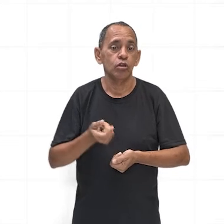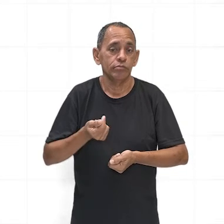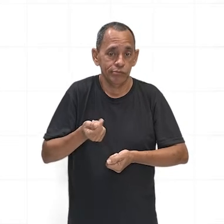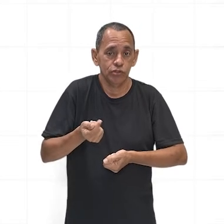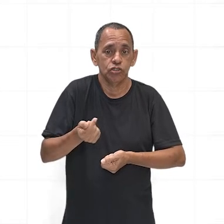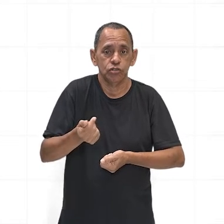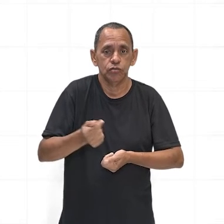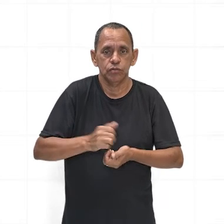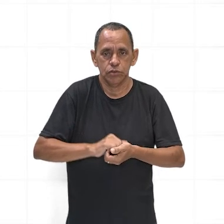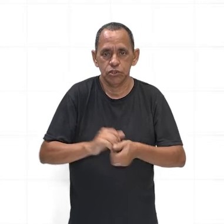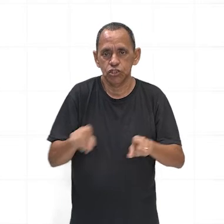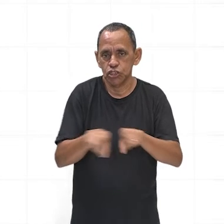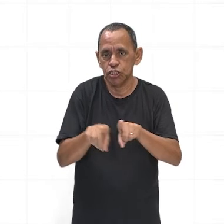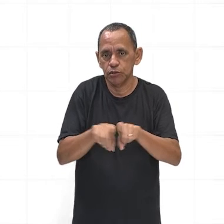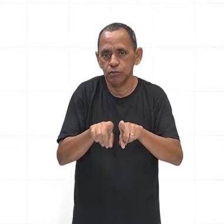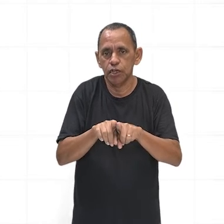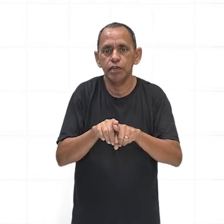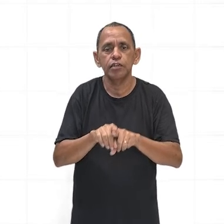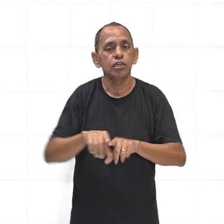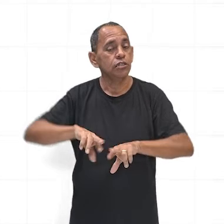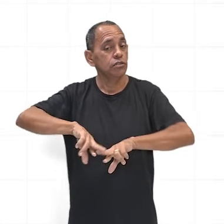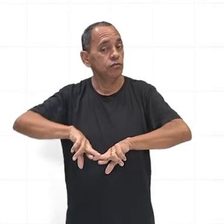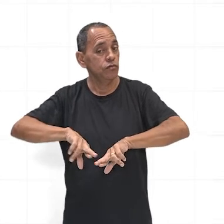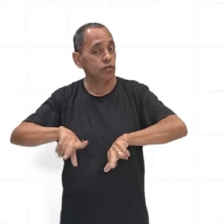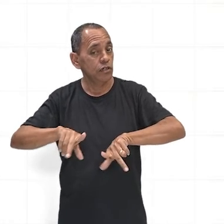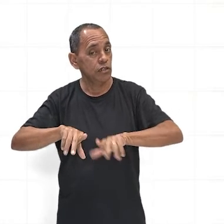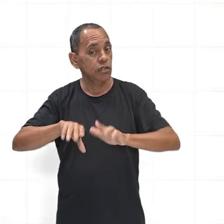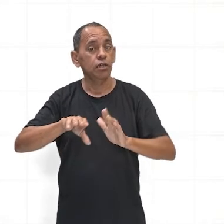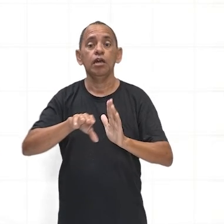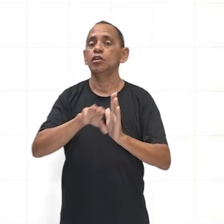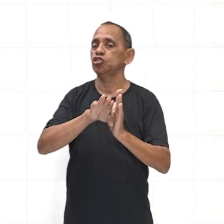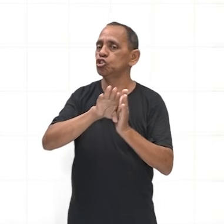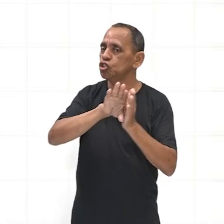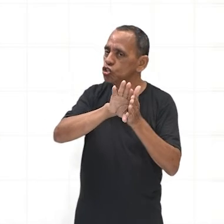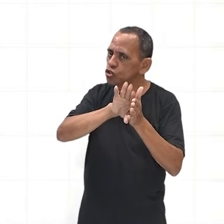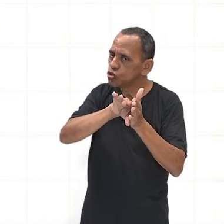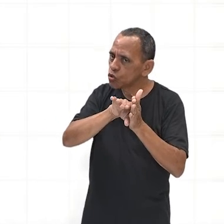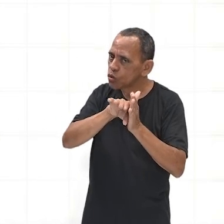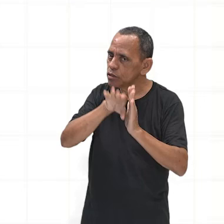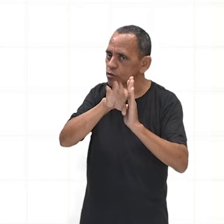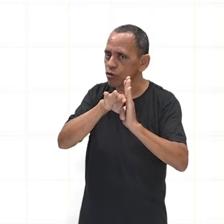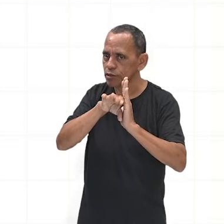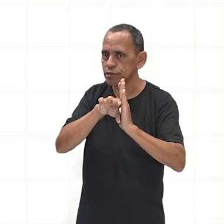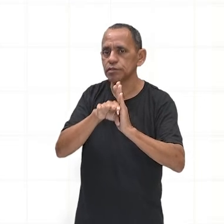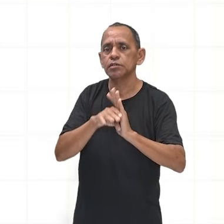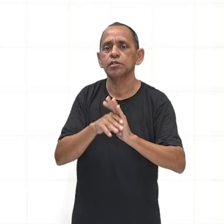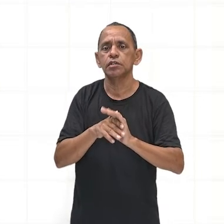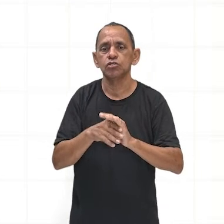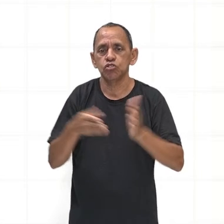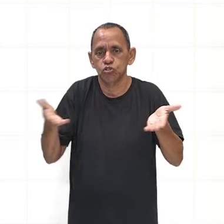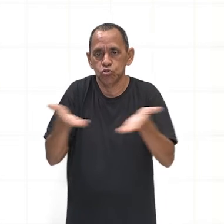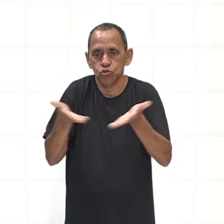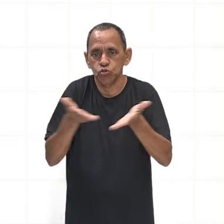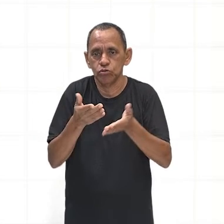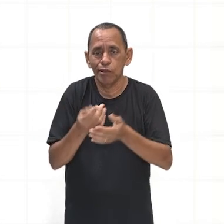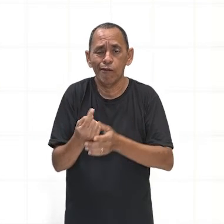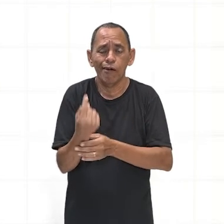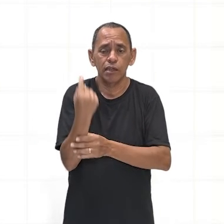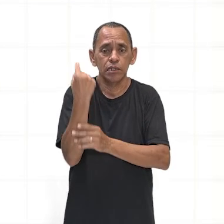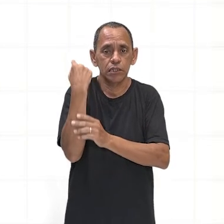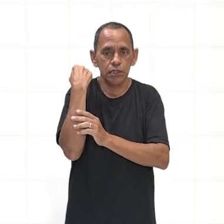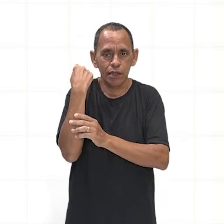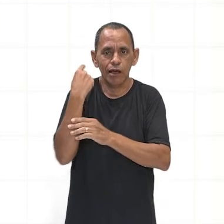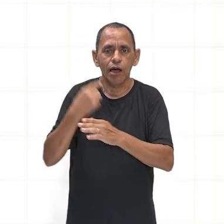asteca era diferente do conceito atual. Lá na sociedade asteca, os escravos